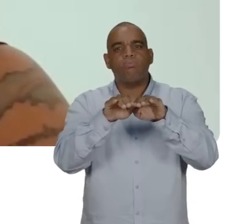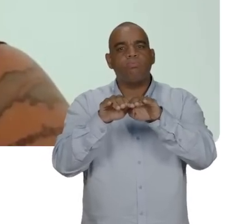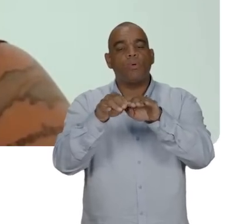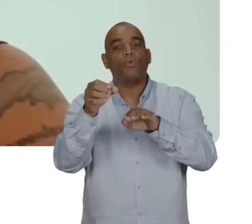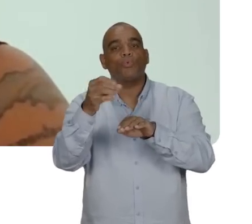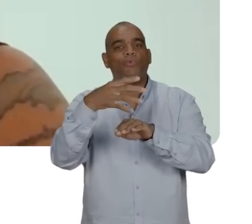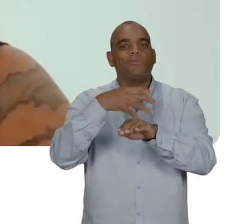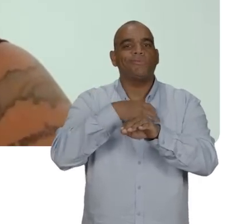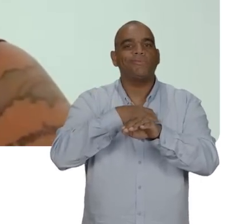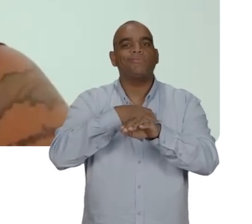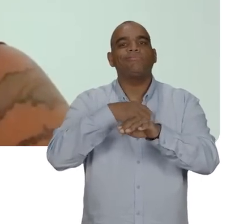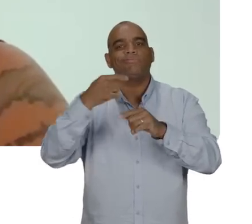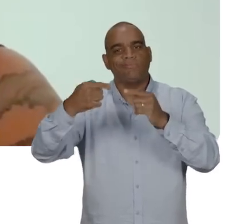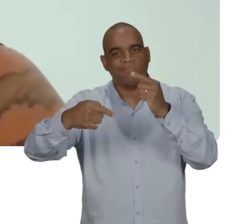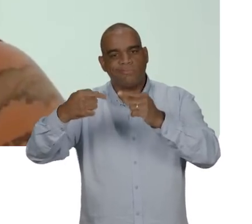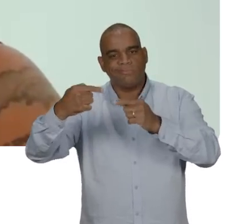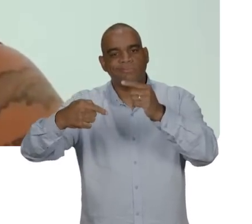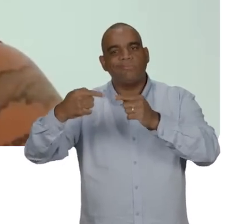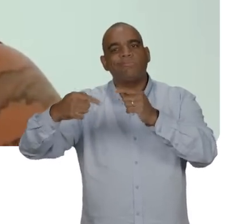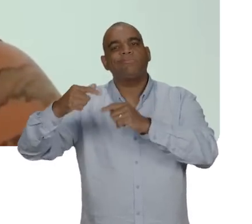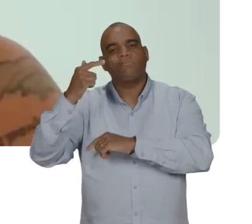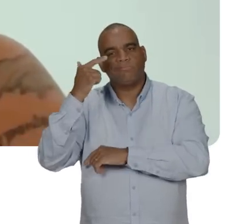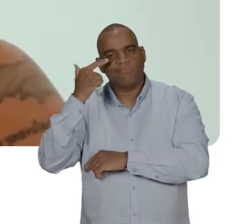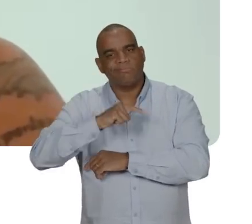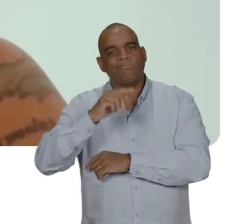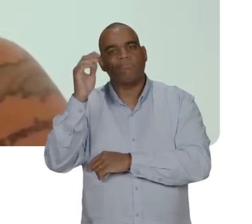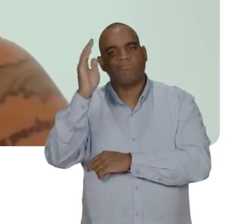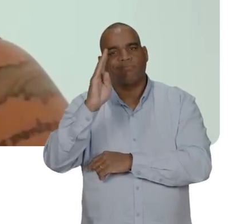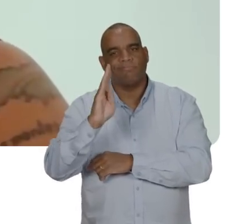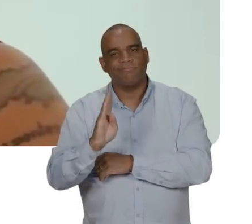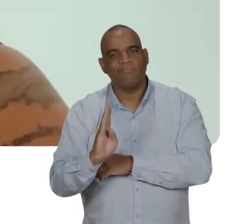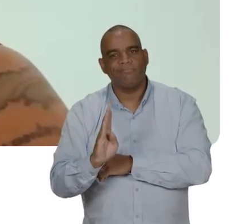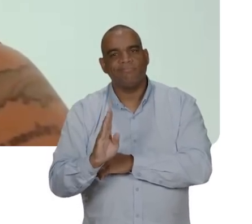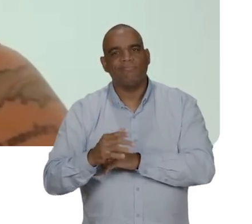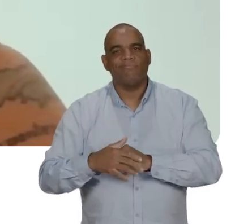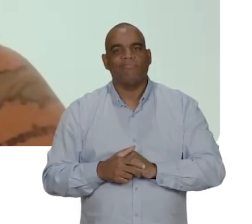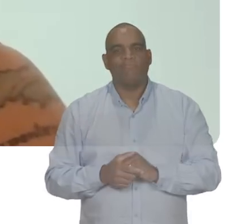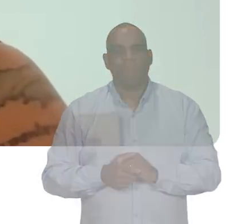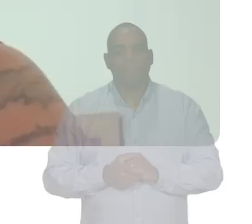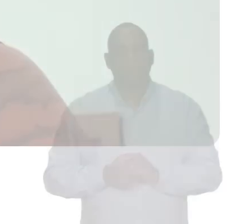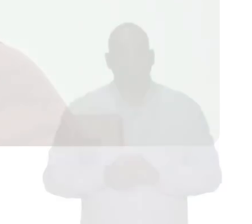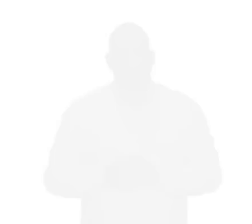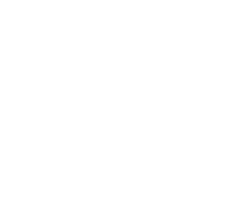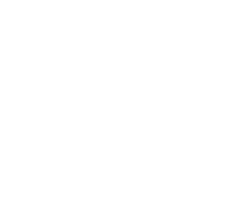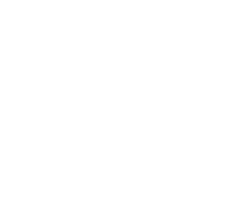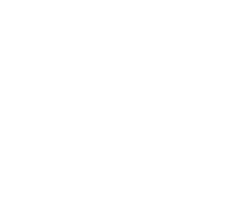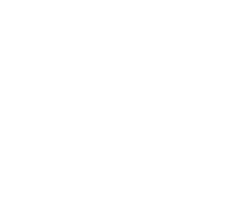congressos, onde a gente tenha uma nova estética política instalada, né, na política brasileira.